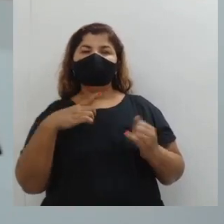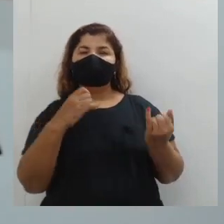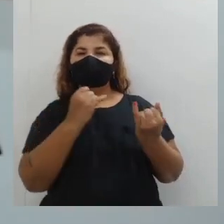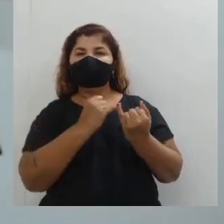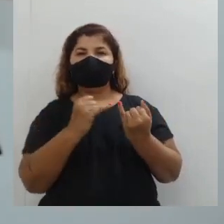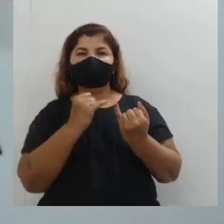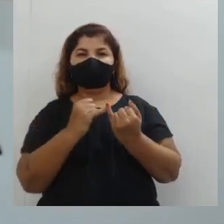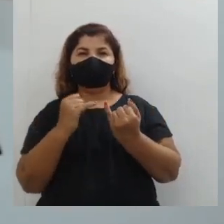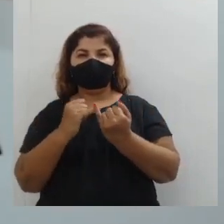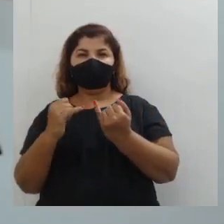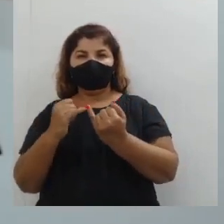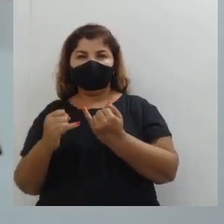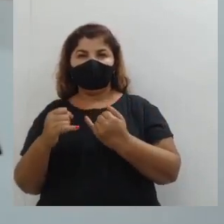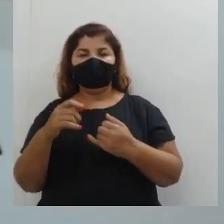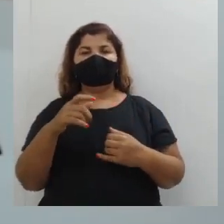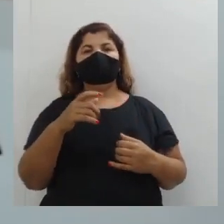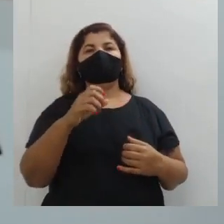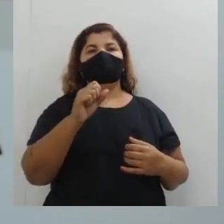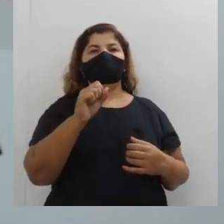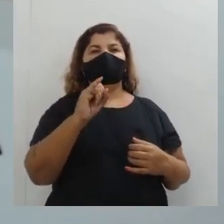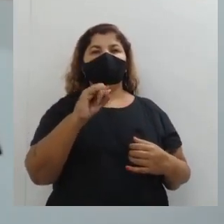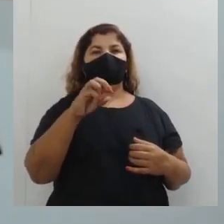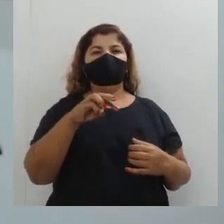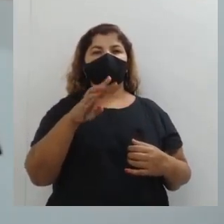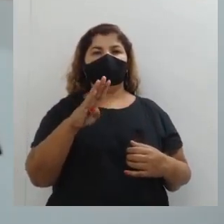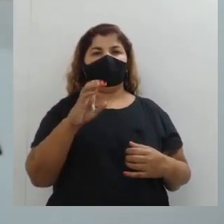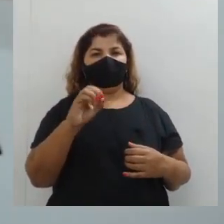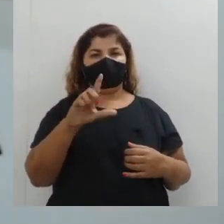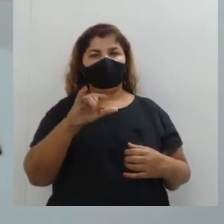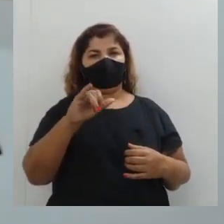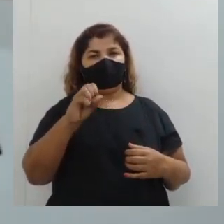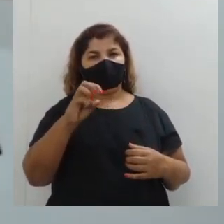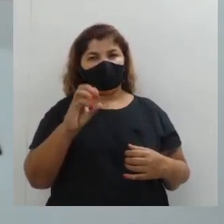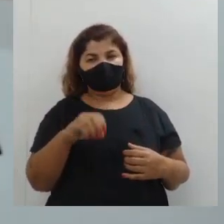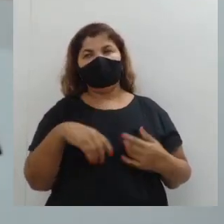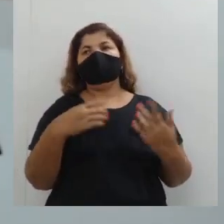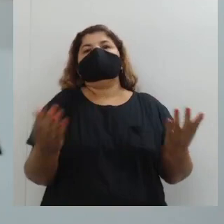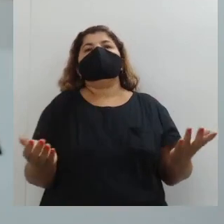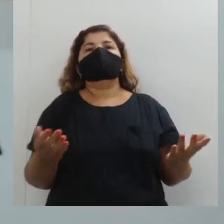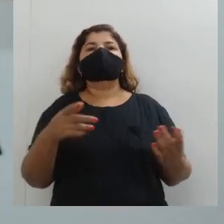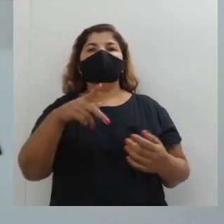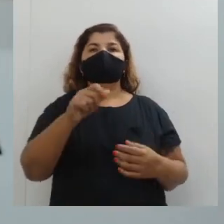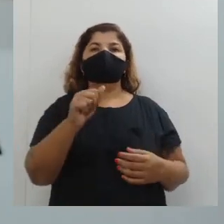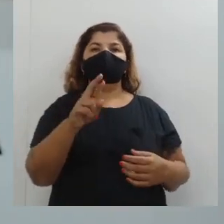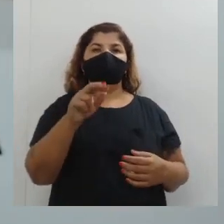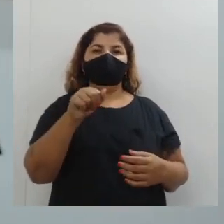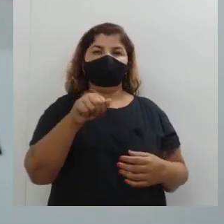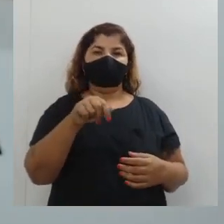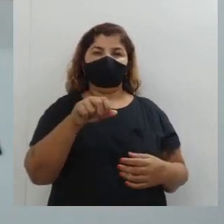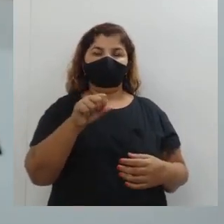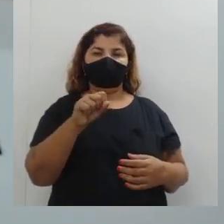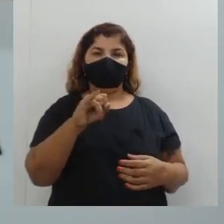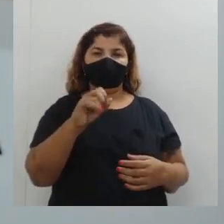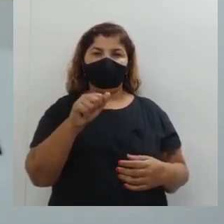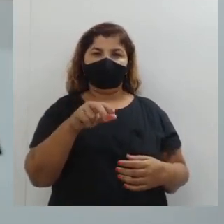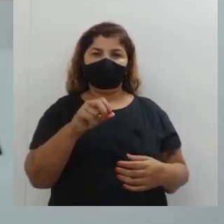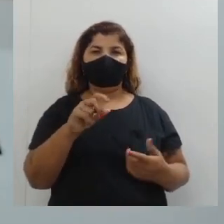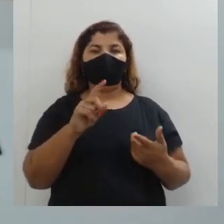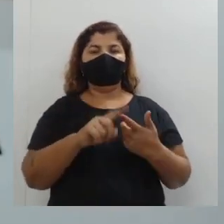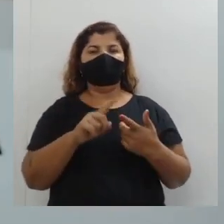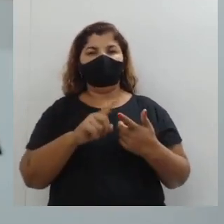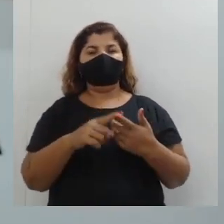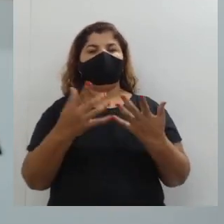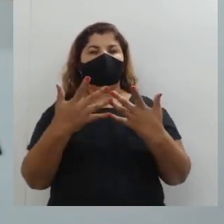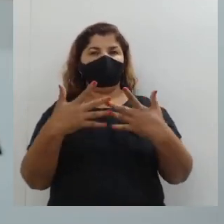traços parnasianos e principalmente naturalistas nas obras de Lima Barreto, e